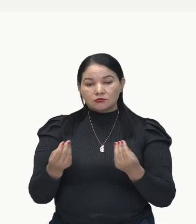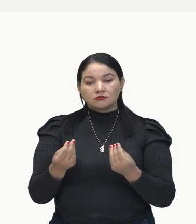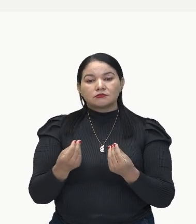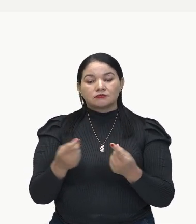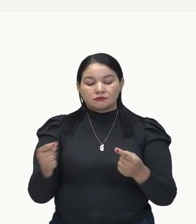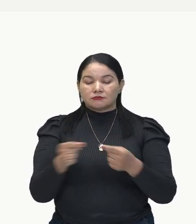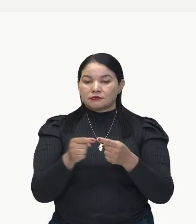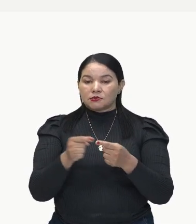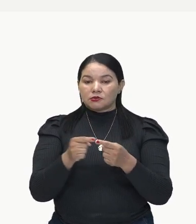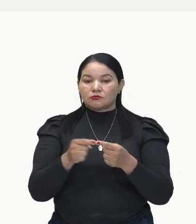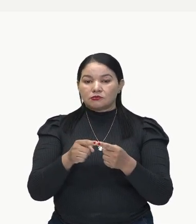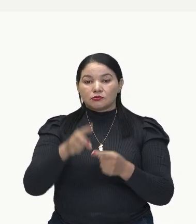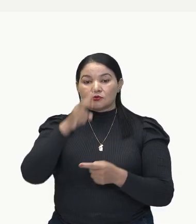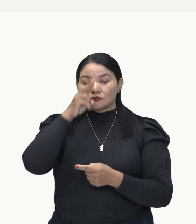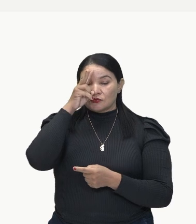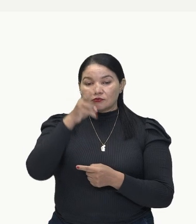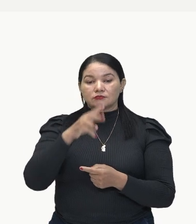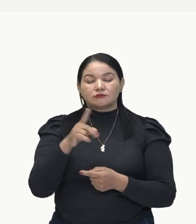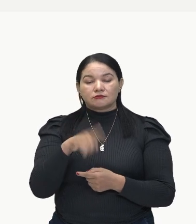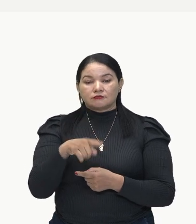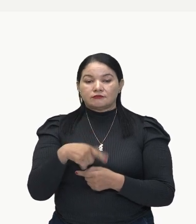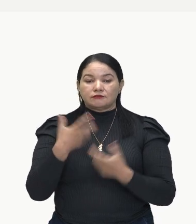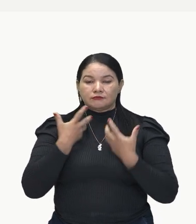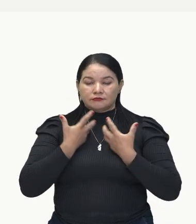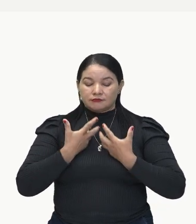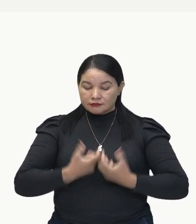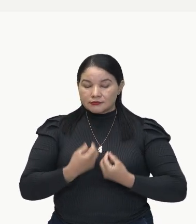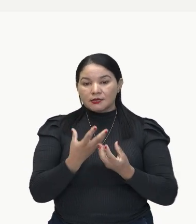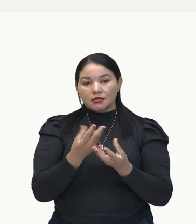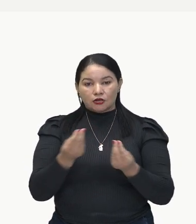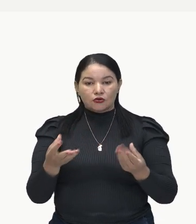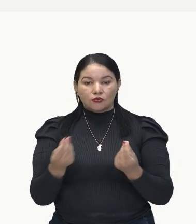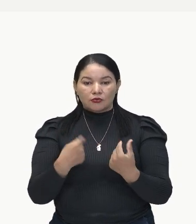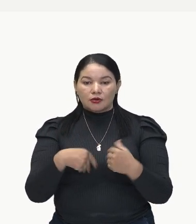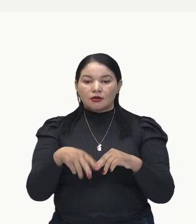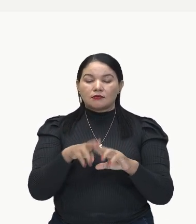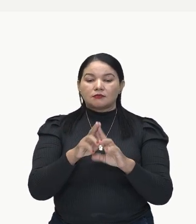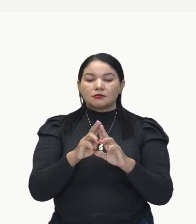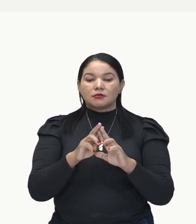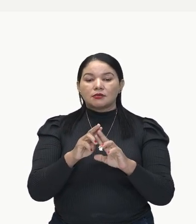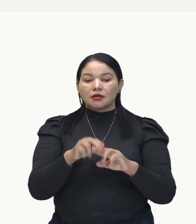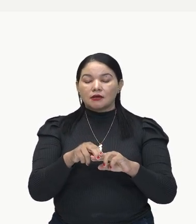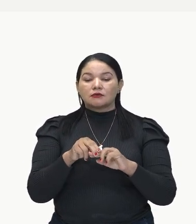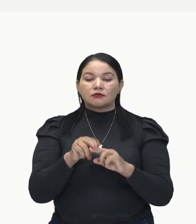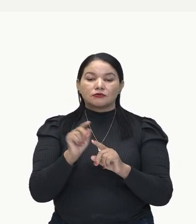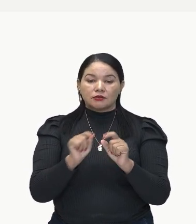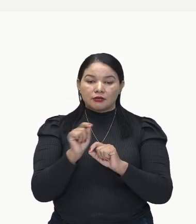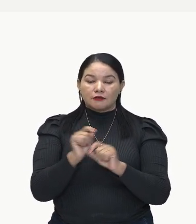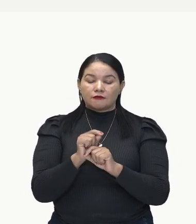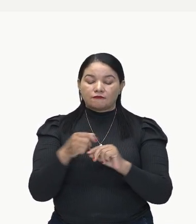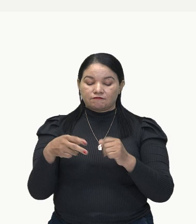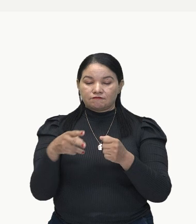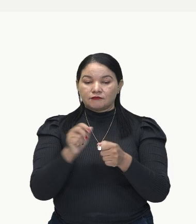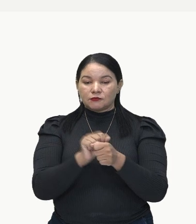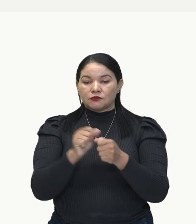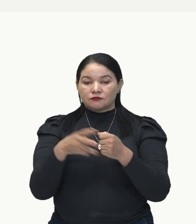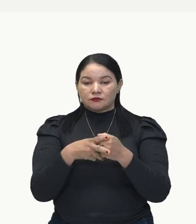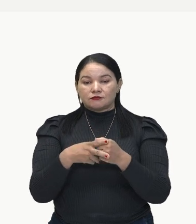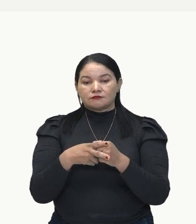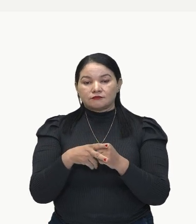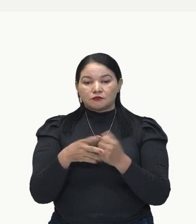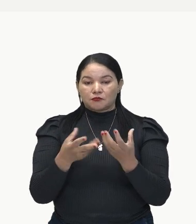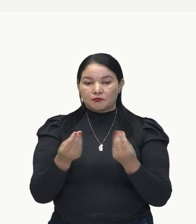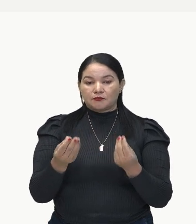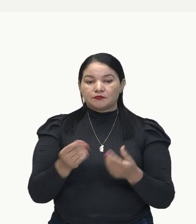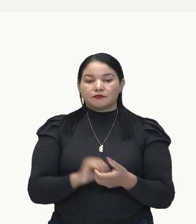isso, ela está extremamente cansada, representa o meu advérbio de intensidade. O filme foi